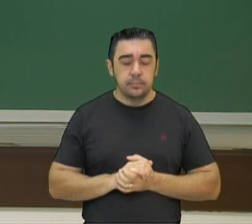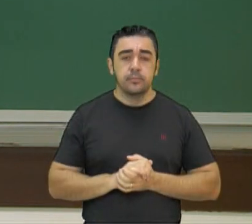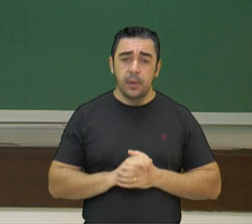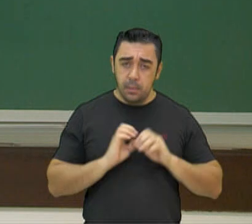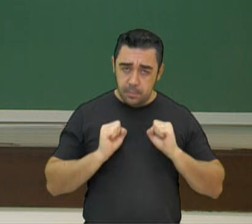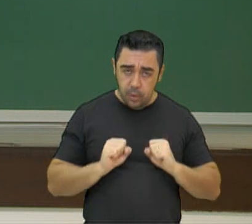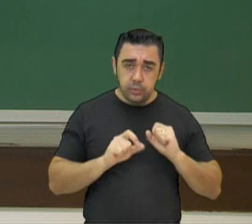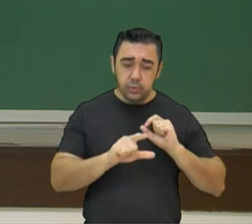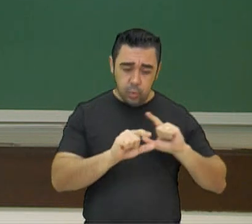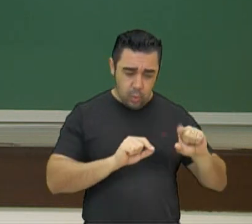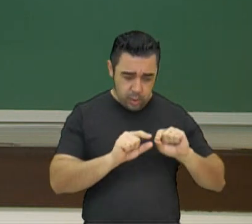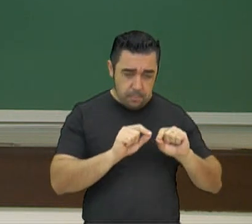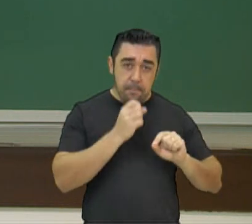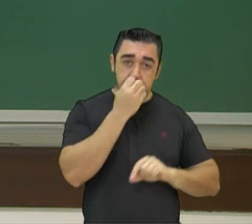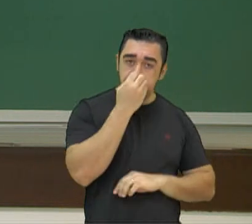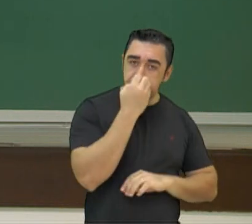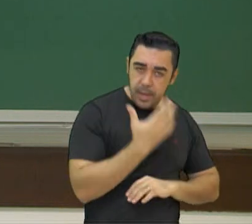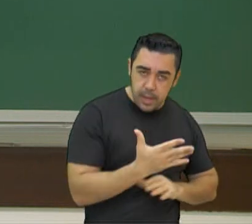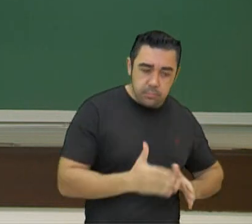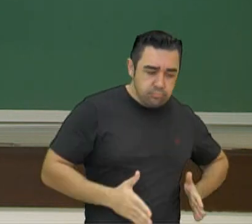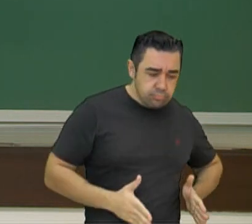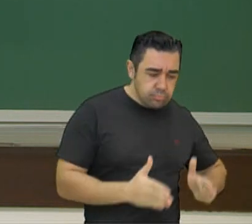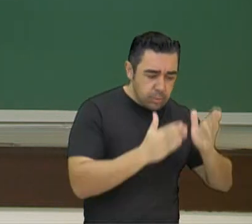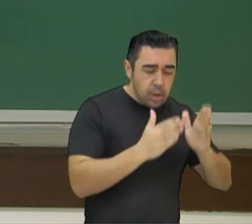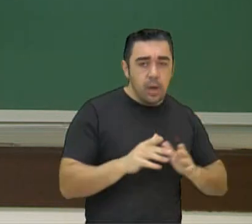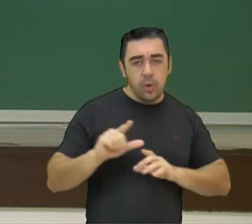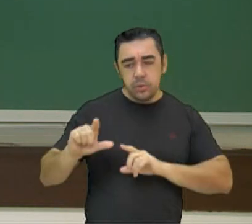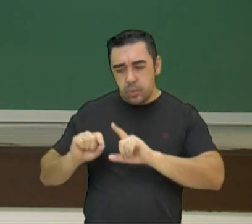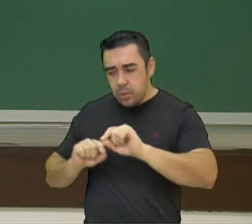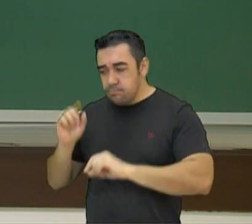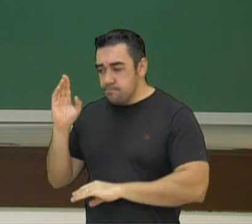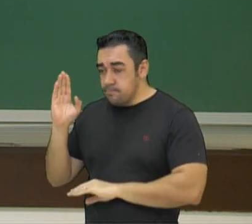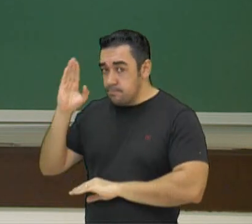pode escolher fazer o bem como fazer o mal.